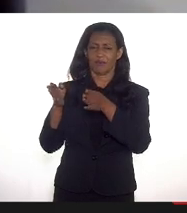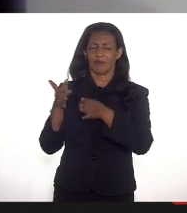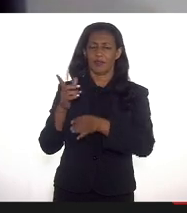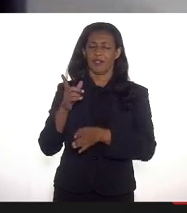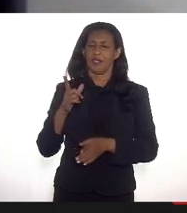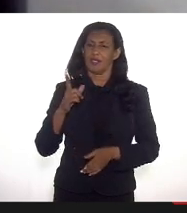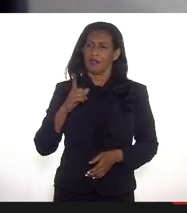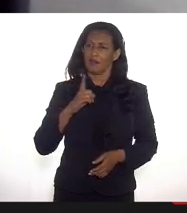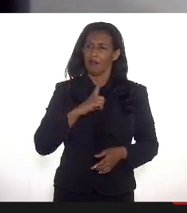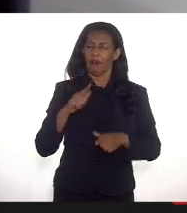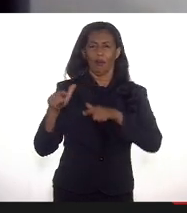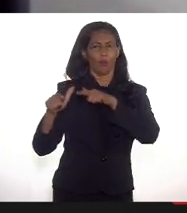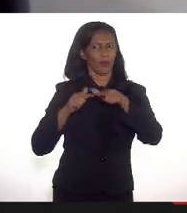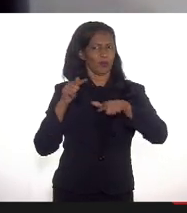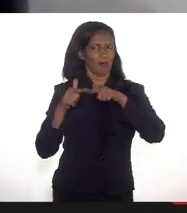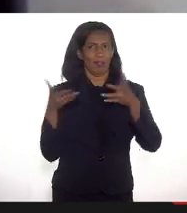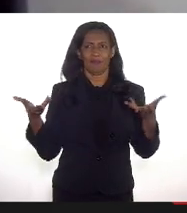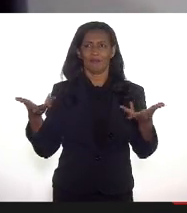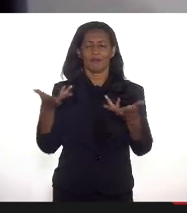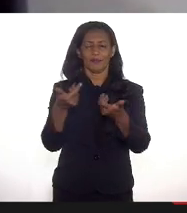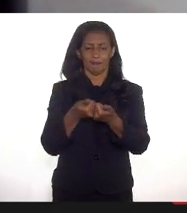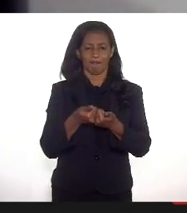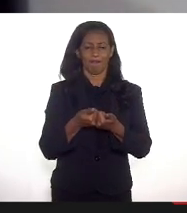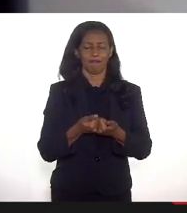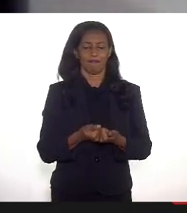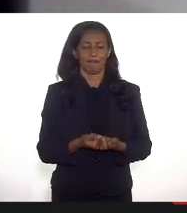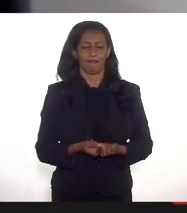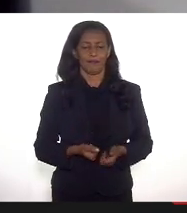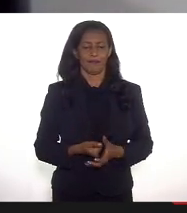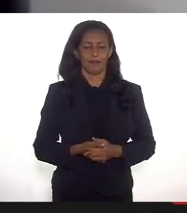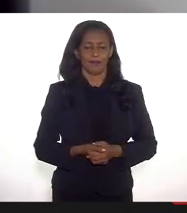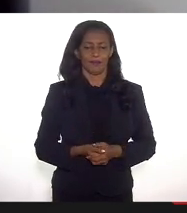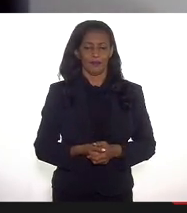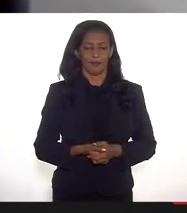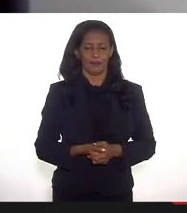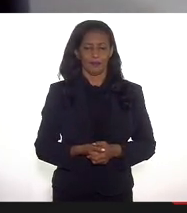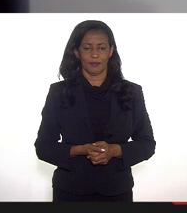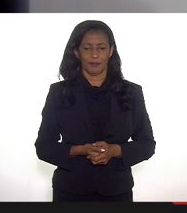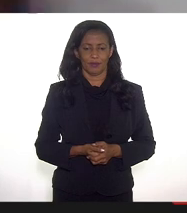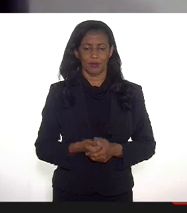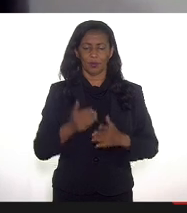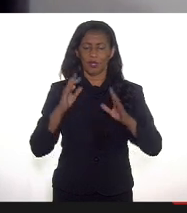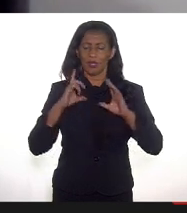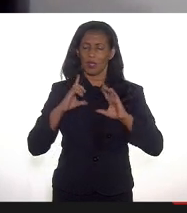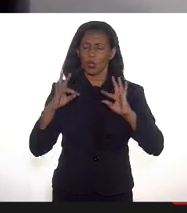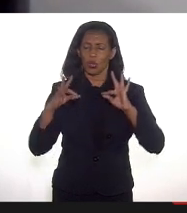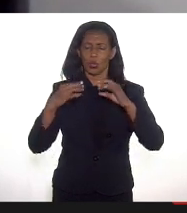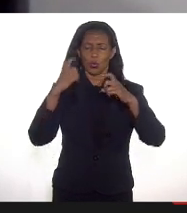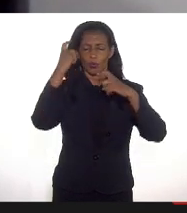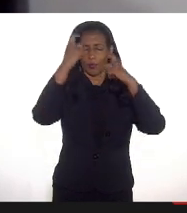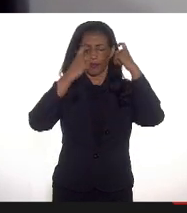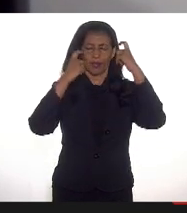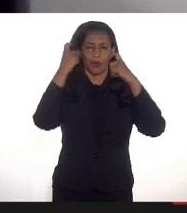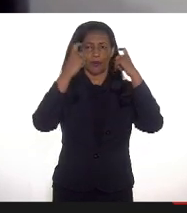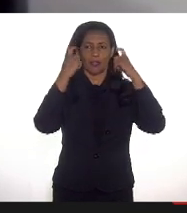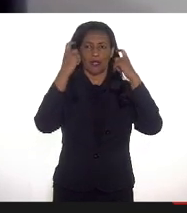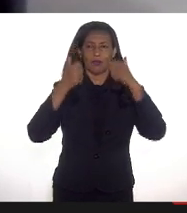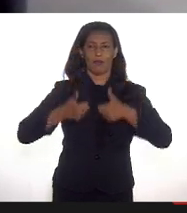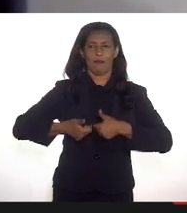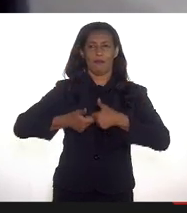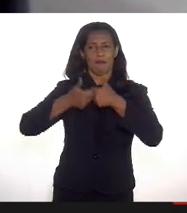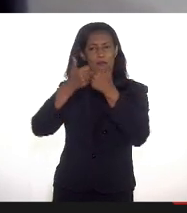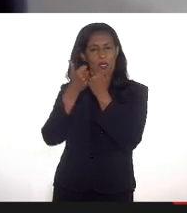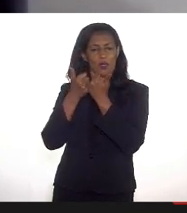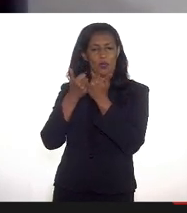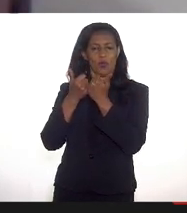Fizemos um trabalho genial. Há toda uma preocupação de melhoria,